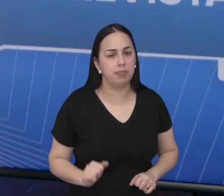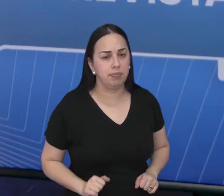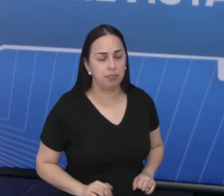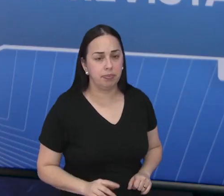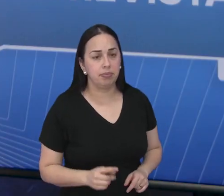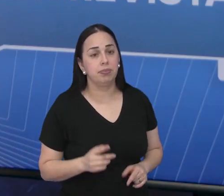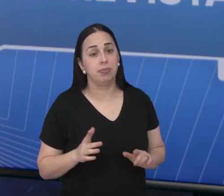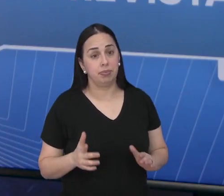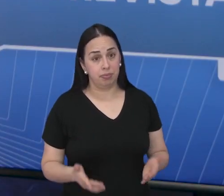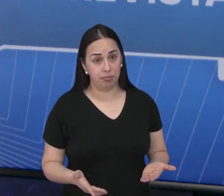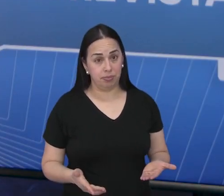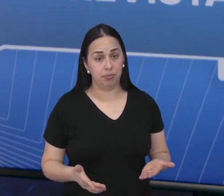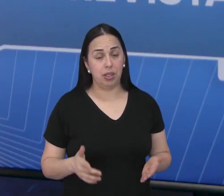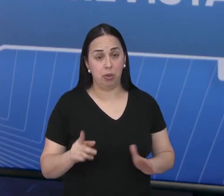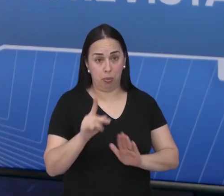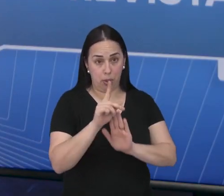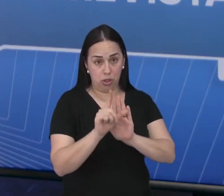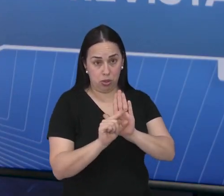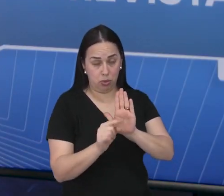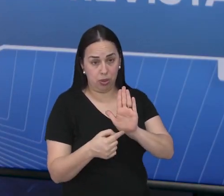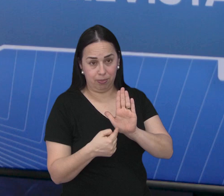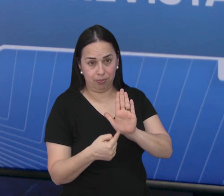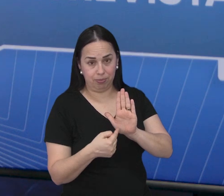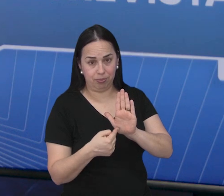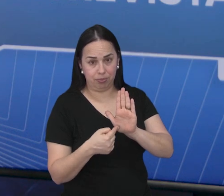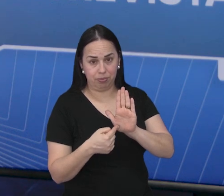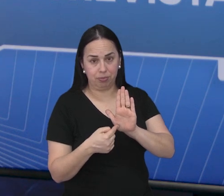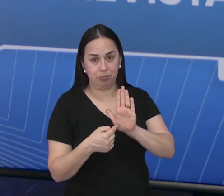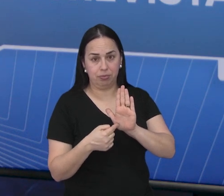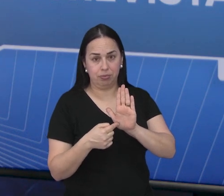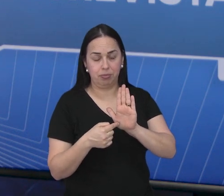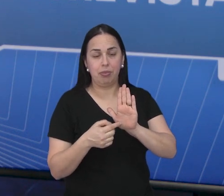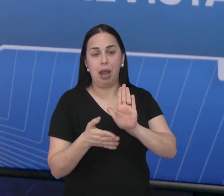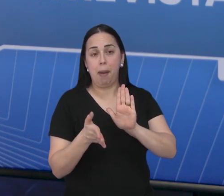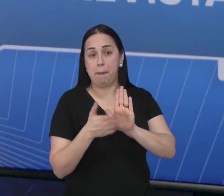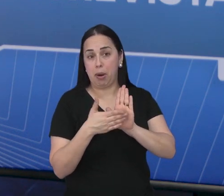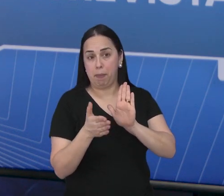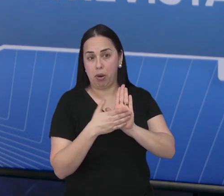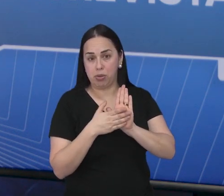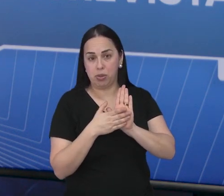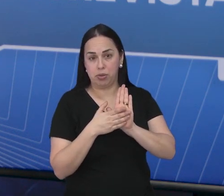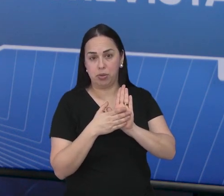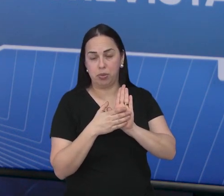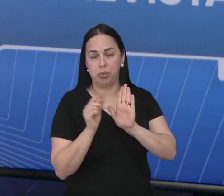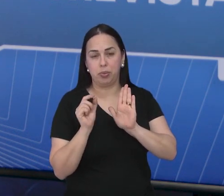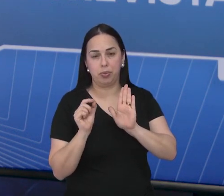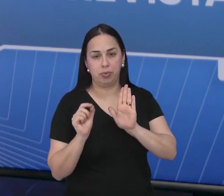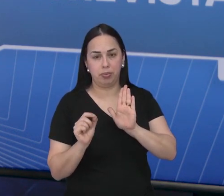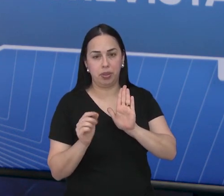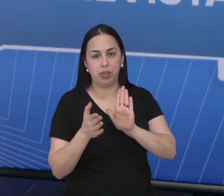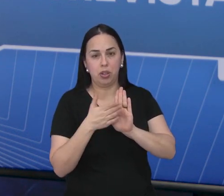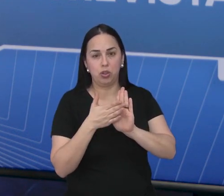porque com esse projeto de lei vai ser dividido. Eles propõem que não seja